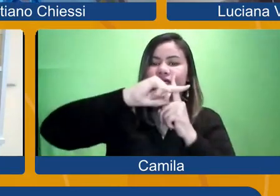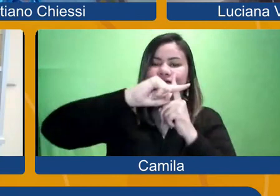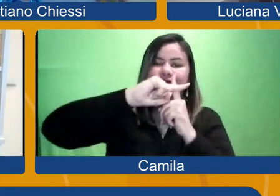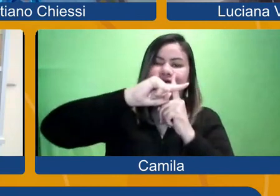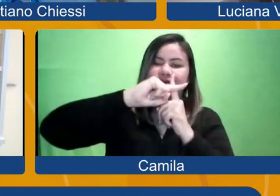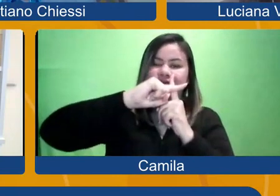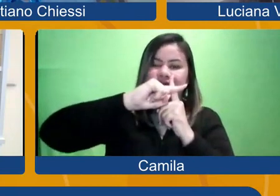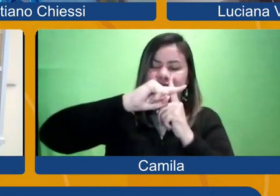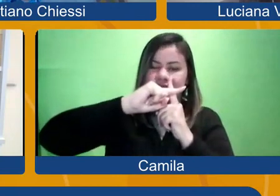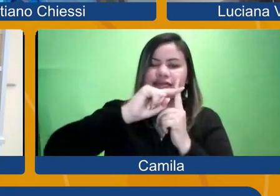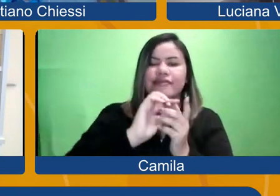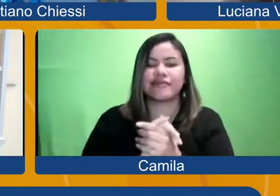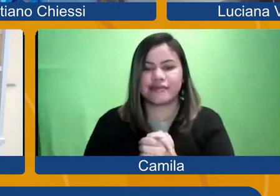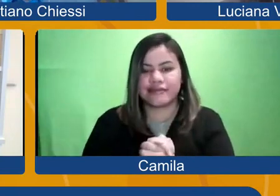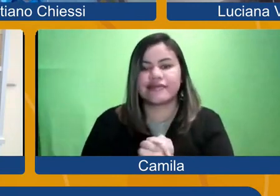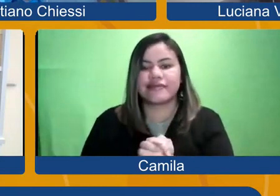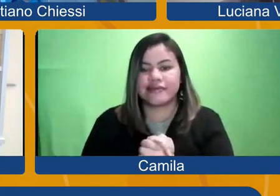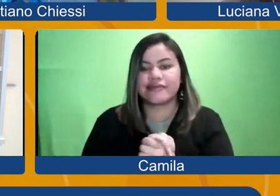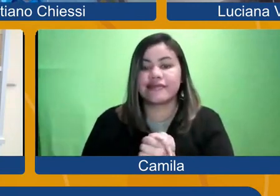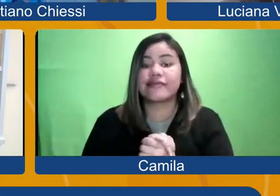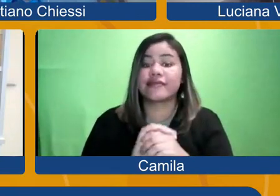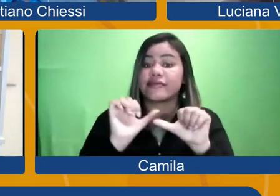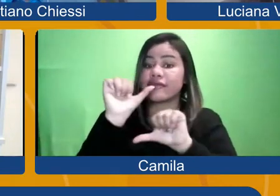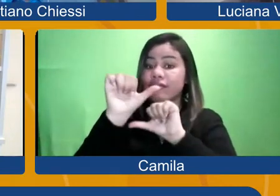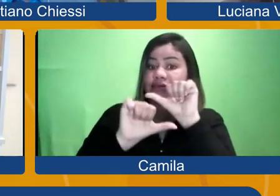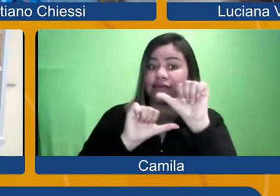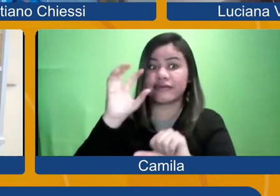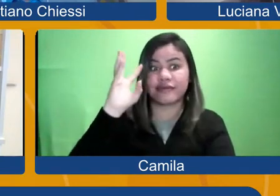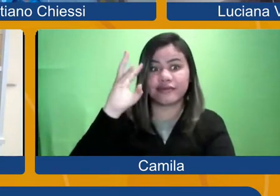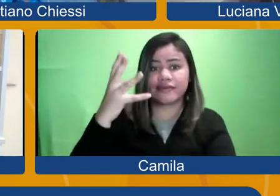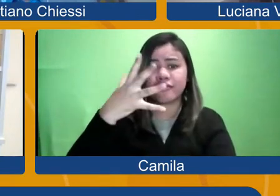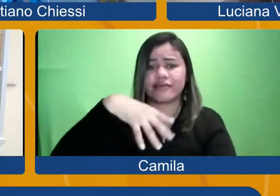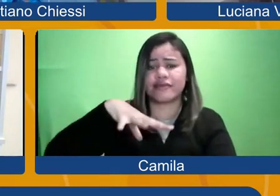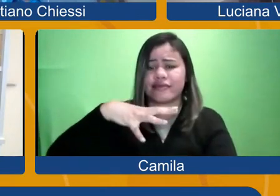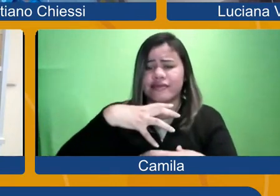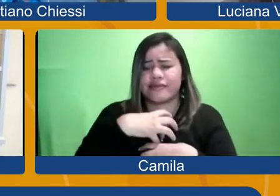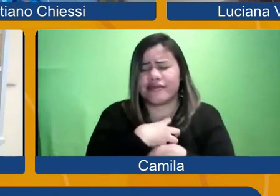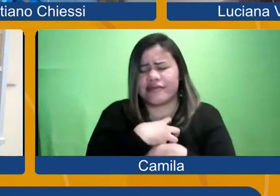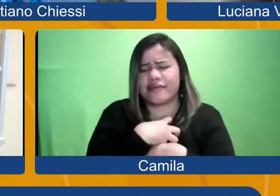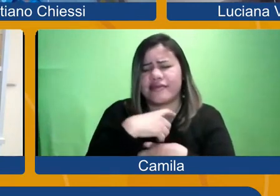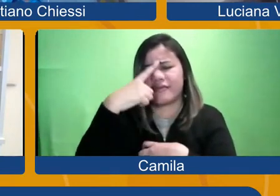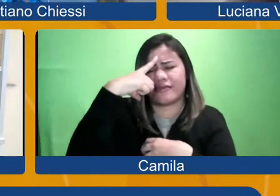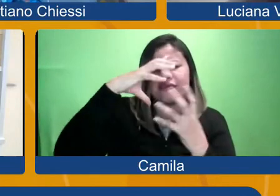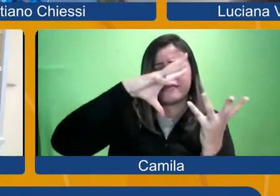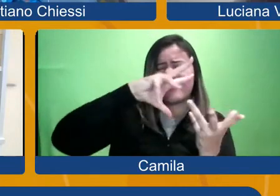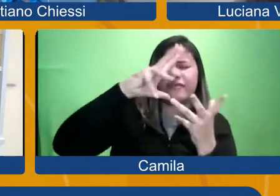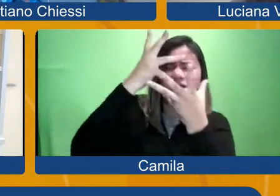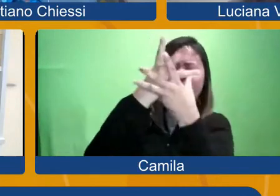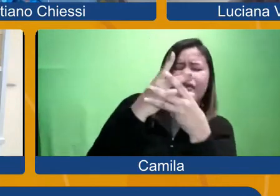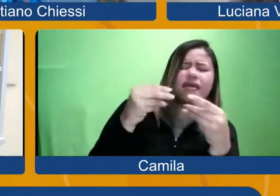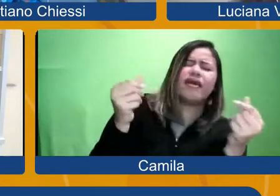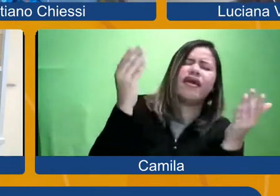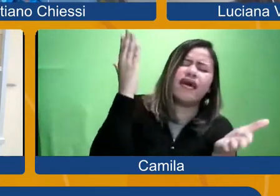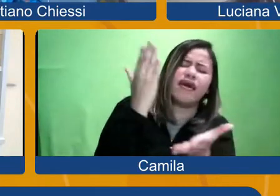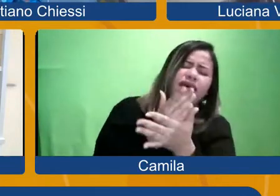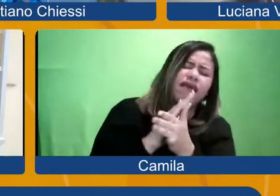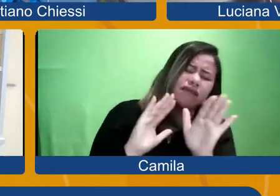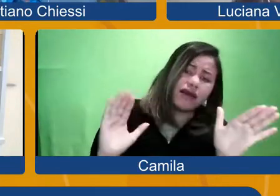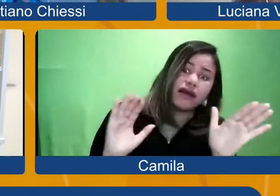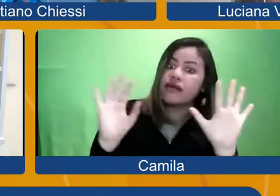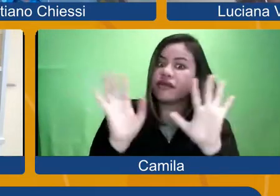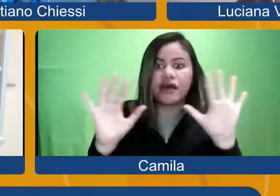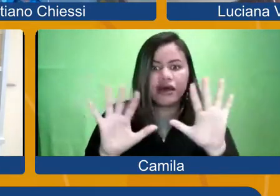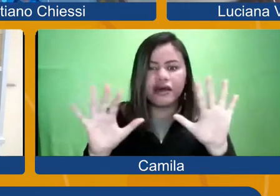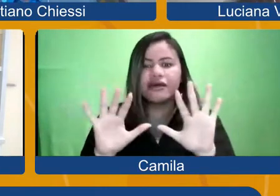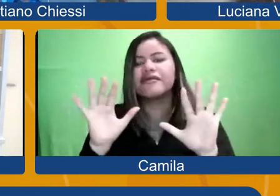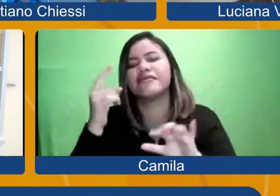positivas. Mudanças climáticas sempre deixam todo mundo meio deprimido, que o mundo vai acabar e tudo mais. Eu gostaria de cada um, em um minutinho, que é o que nós